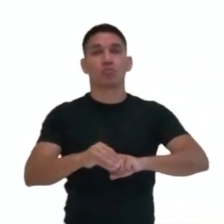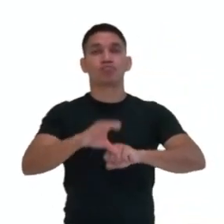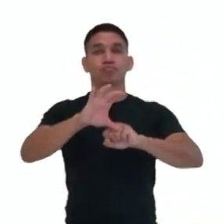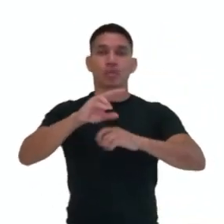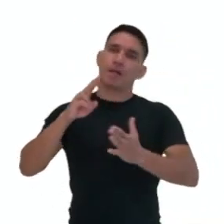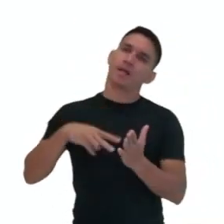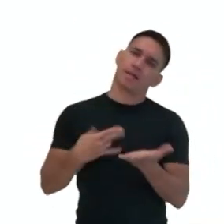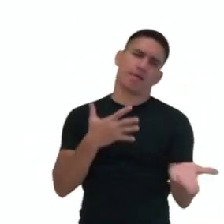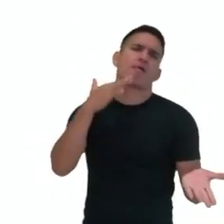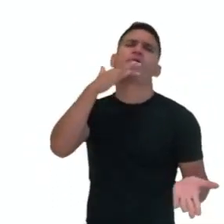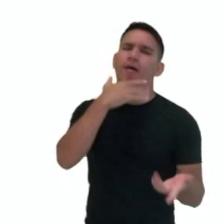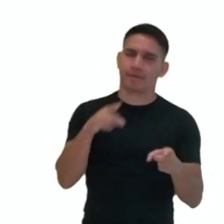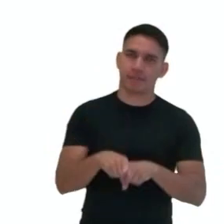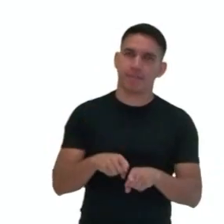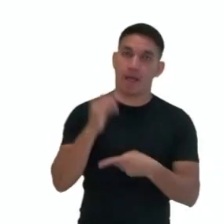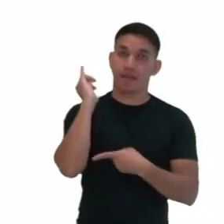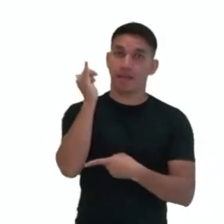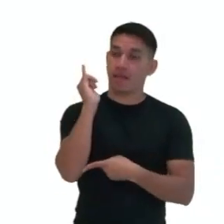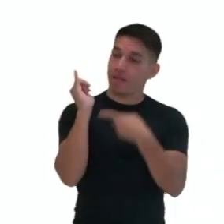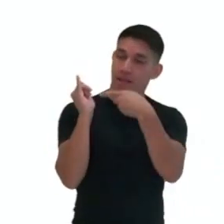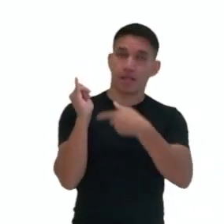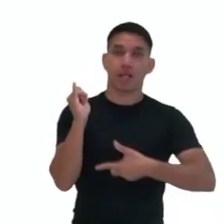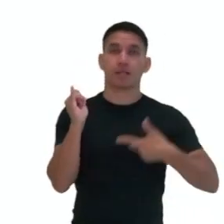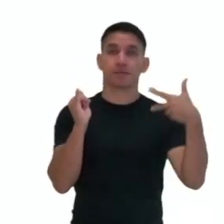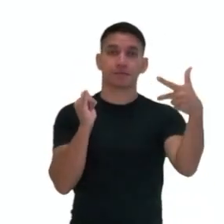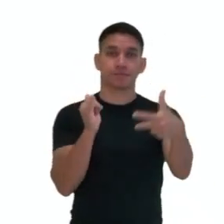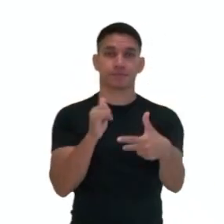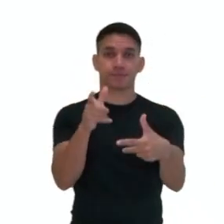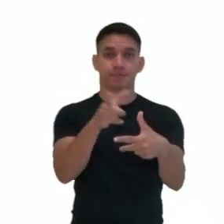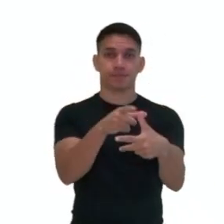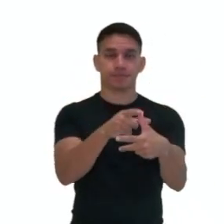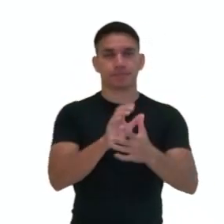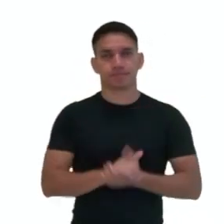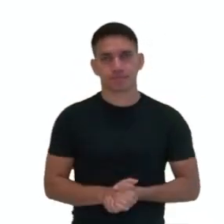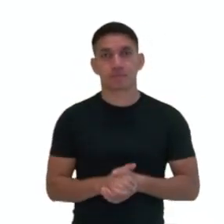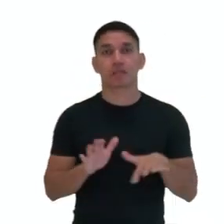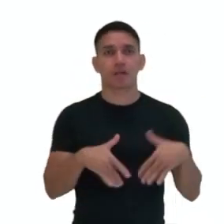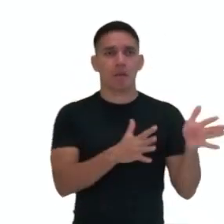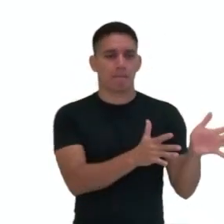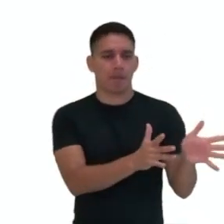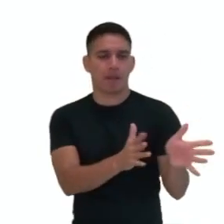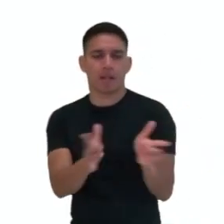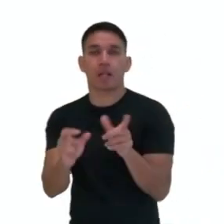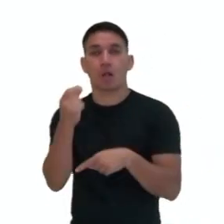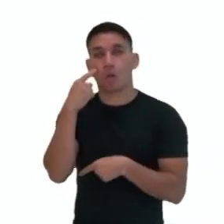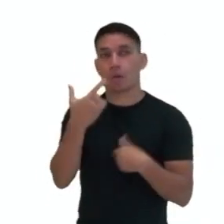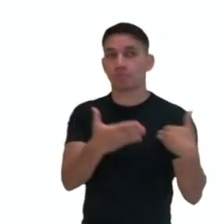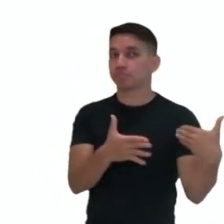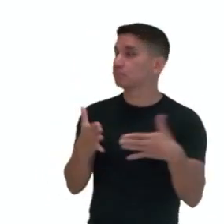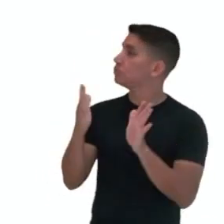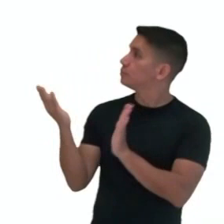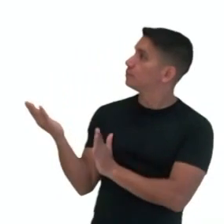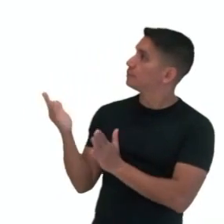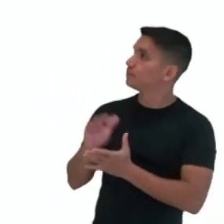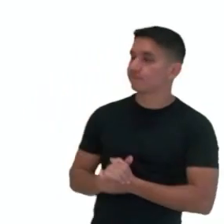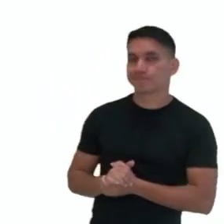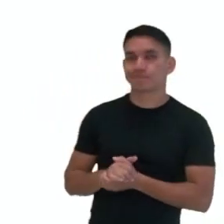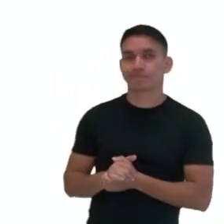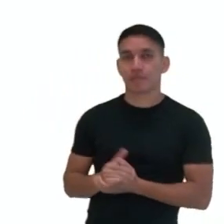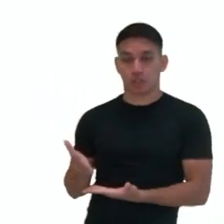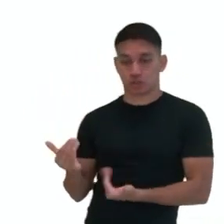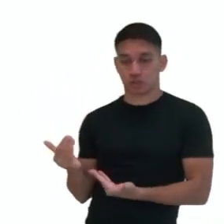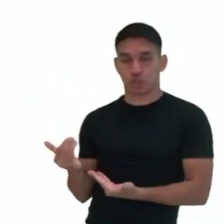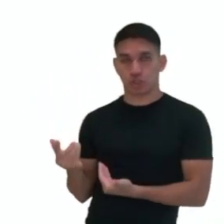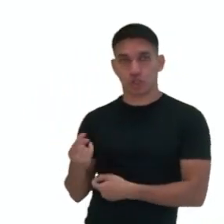E, claro, o narrador em primeira pessoa. O enredo está aqui destacado, qual será? Um adolescente que